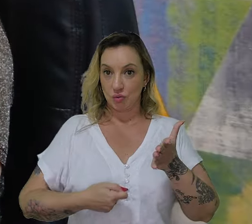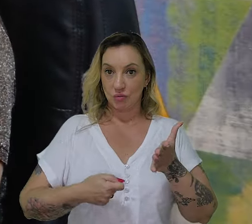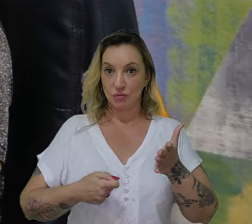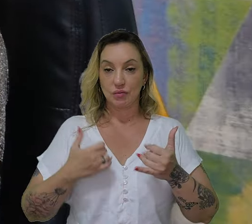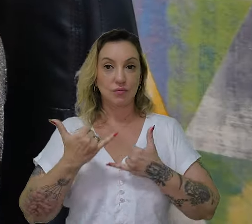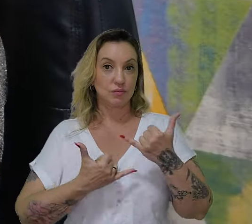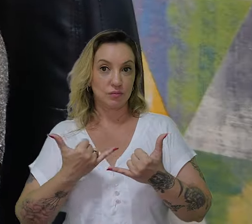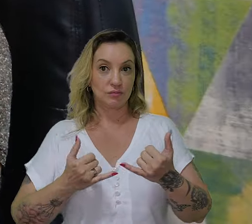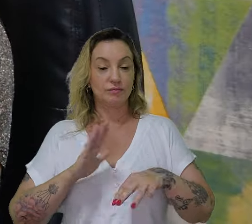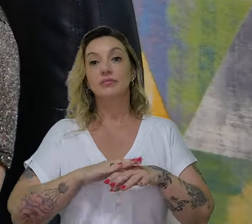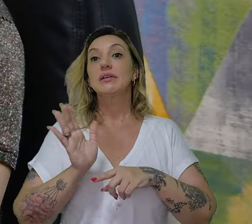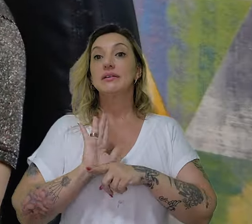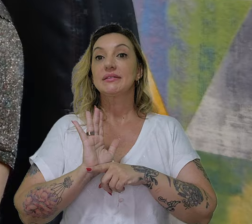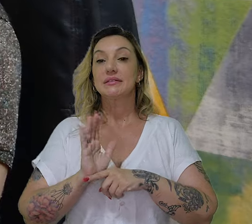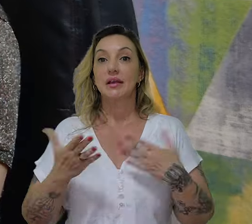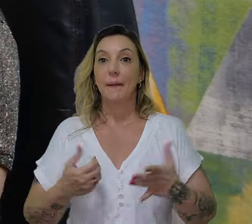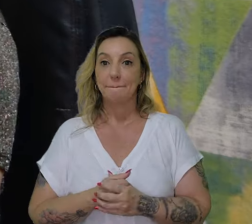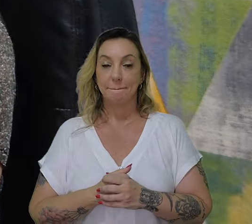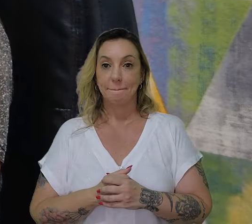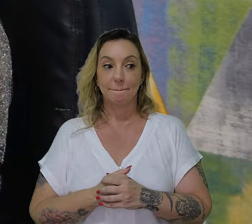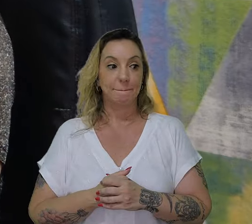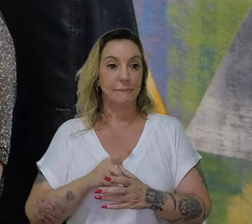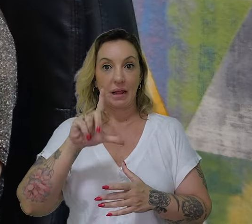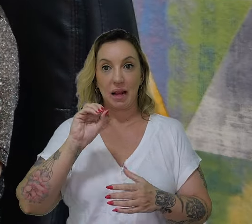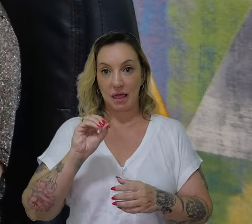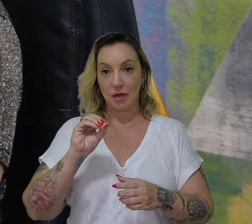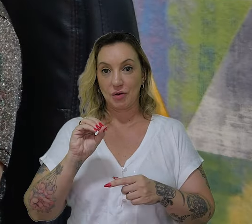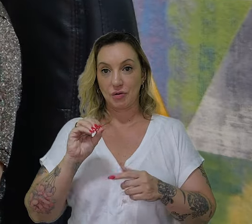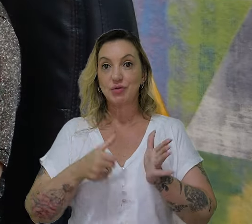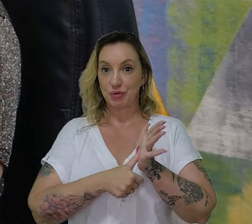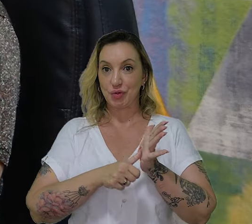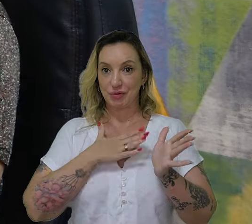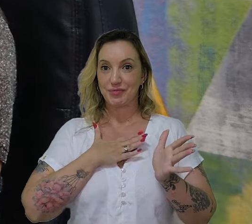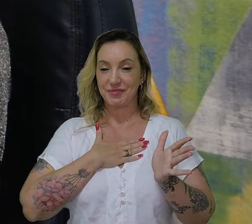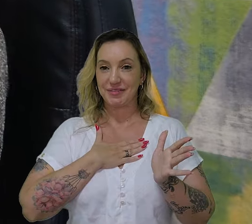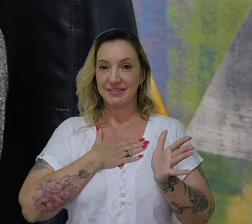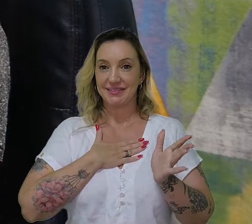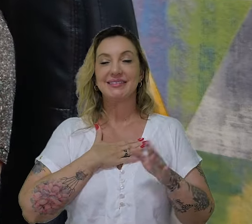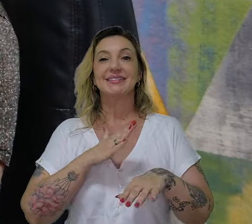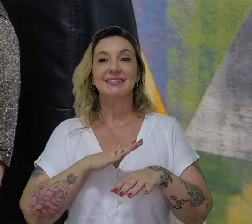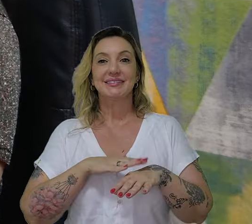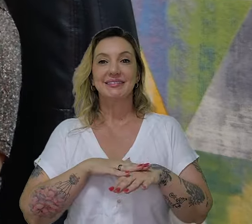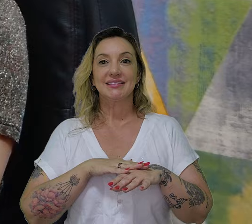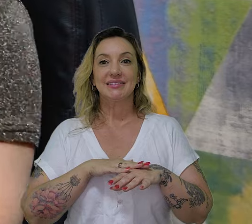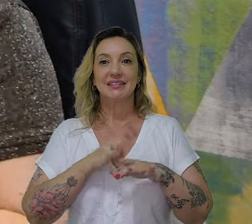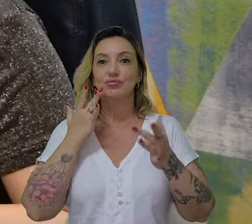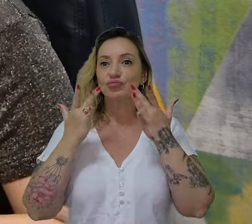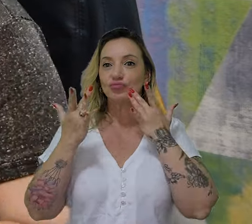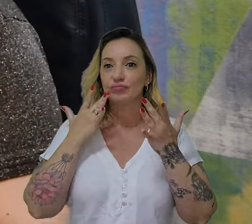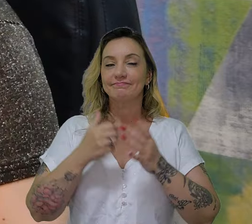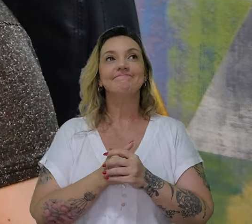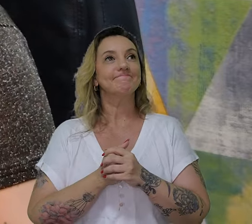game fazer roteiro para cinema ou o Léo que é o meu sócio ele fez ele faz dramaturgia